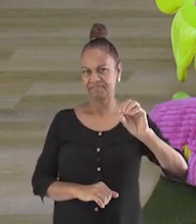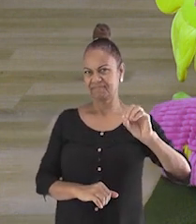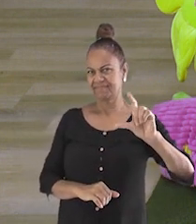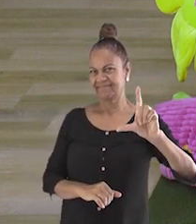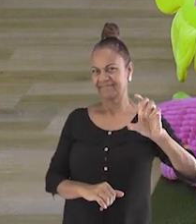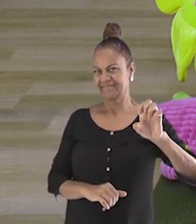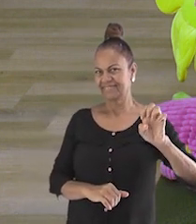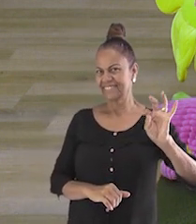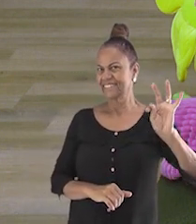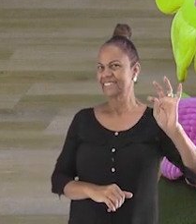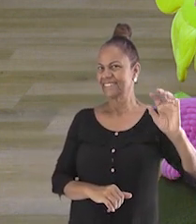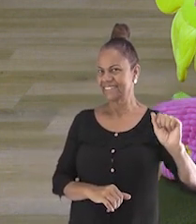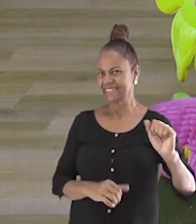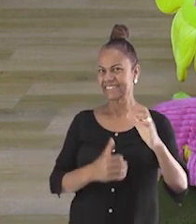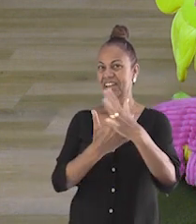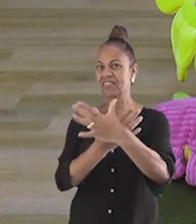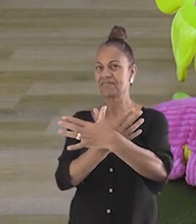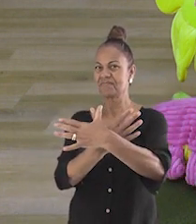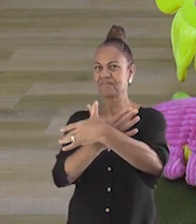A